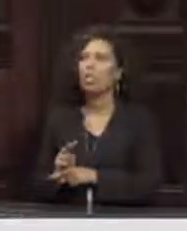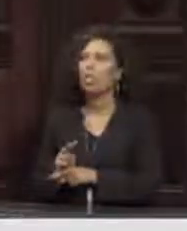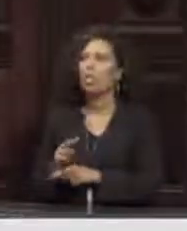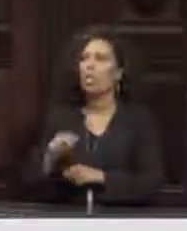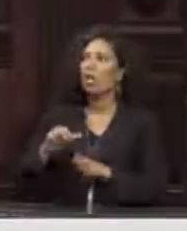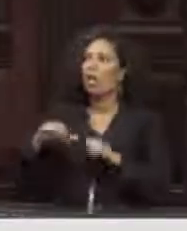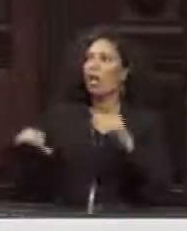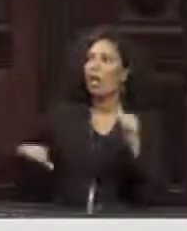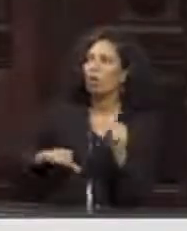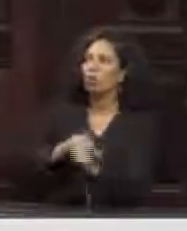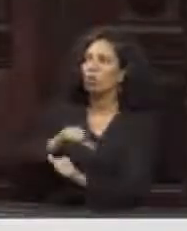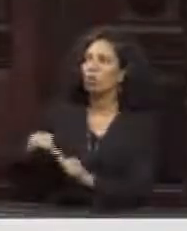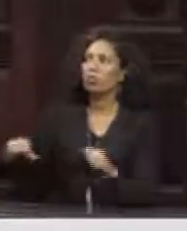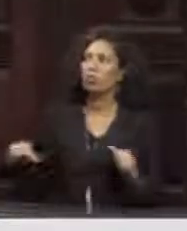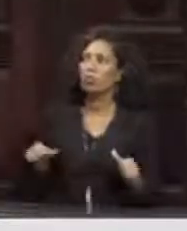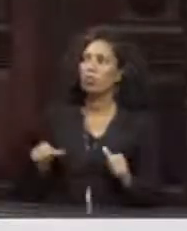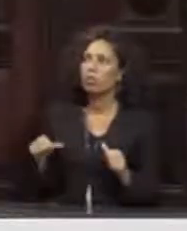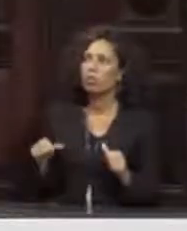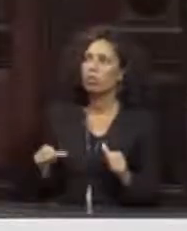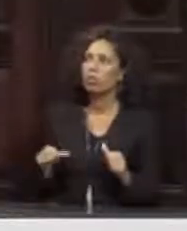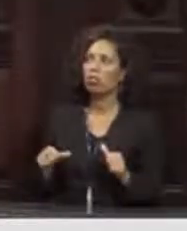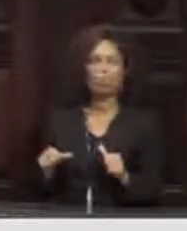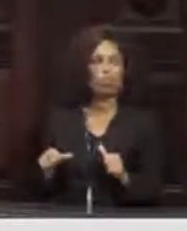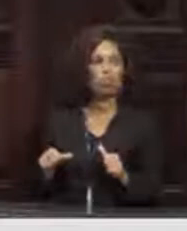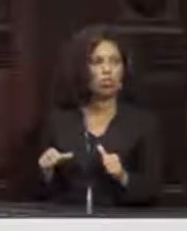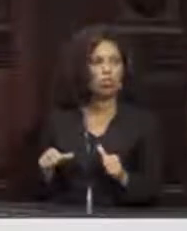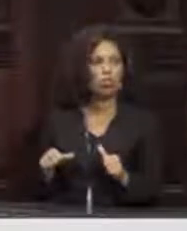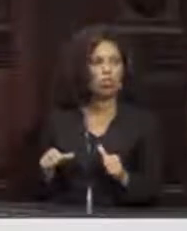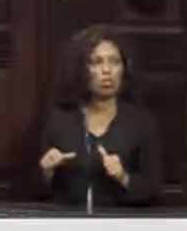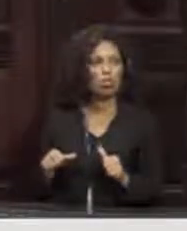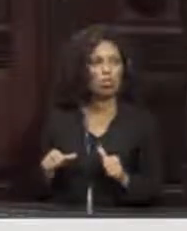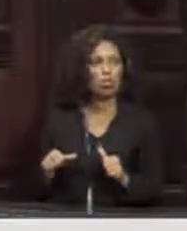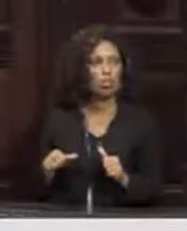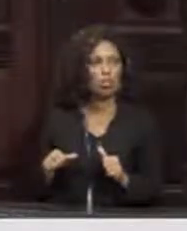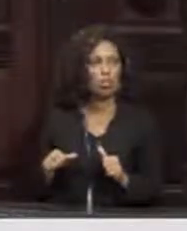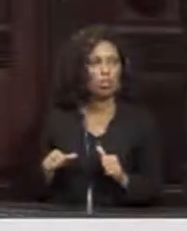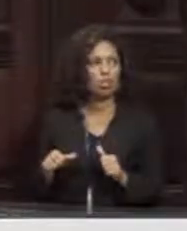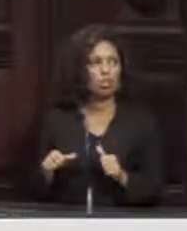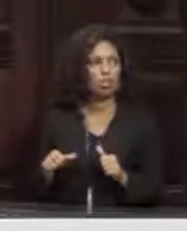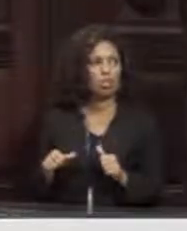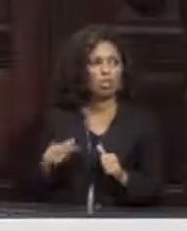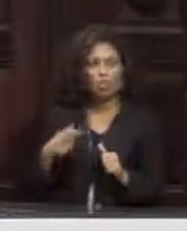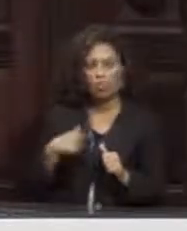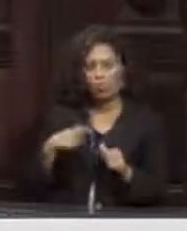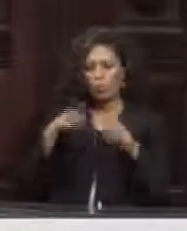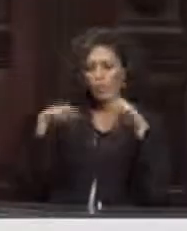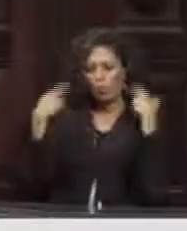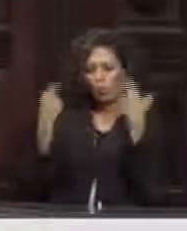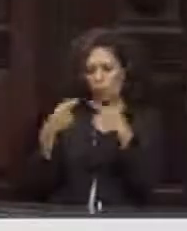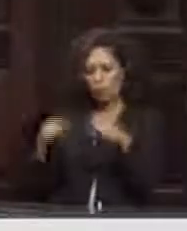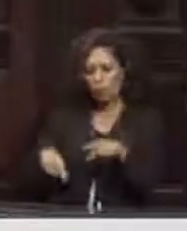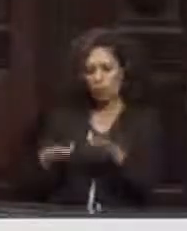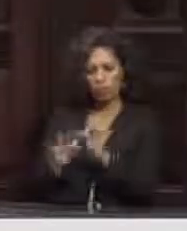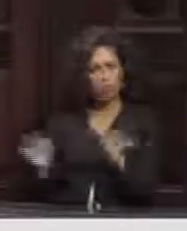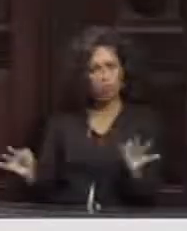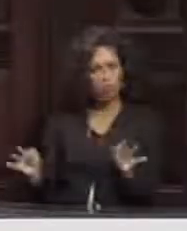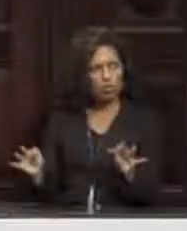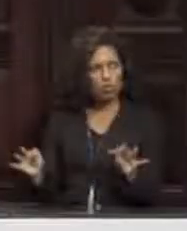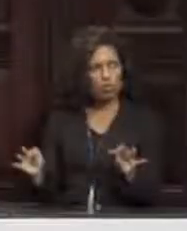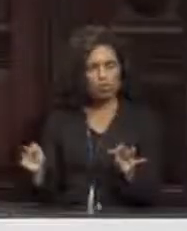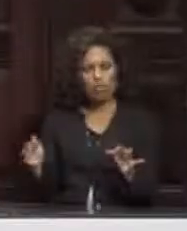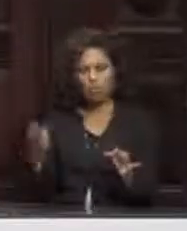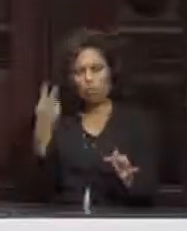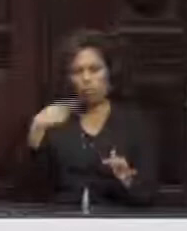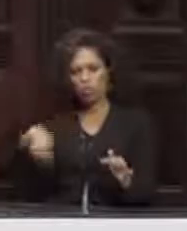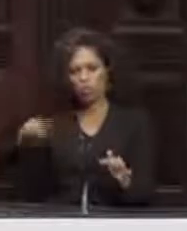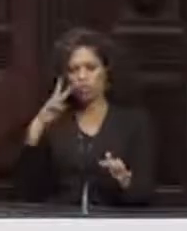transferência para a União, e vou concluir, numa sessão realizada, enfrentando uma liminar